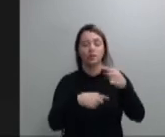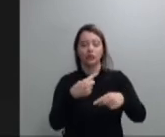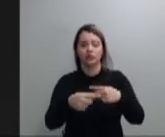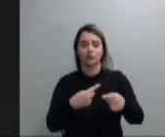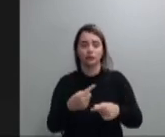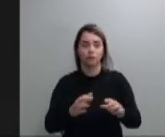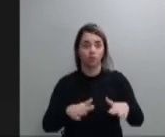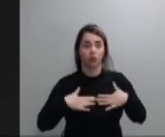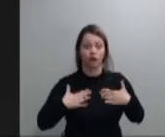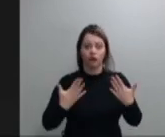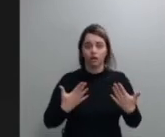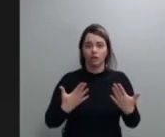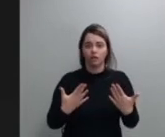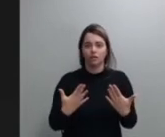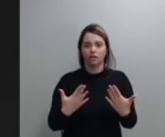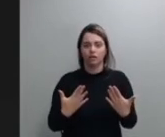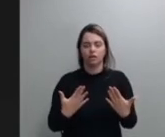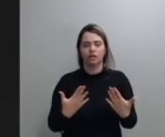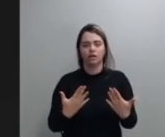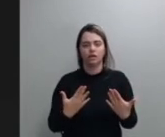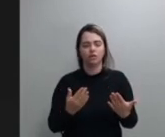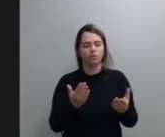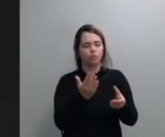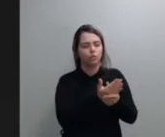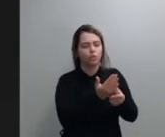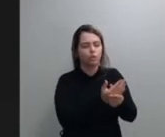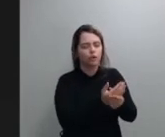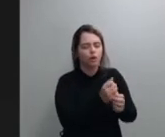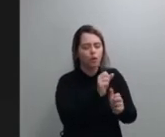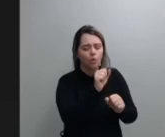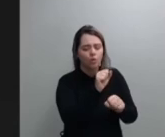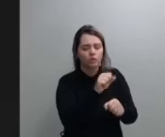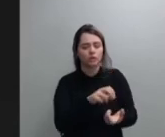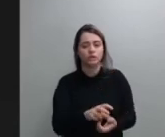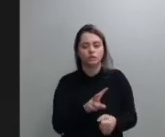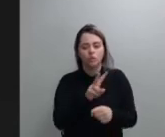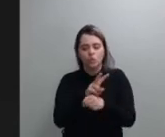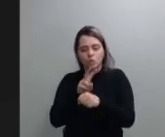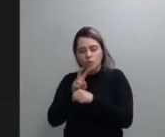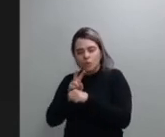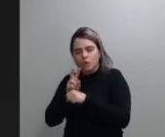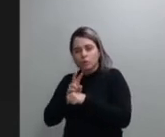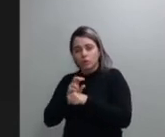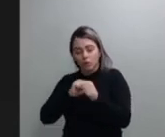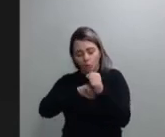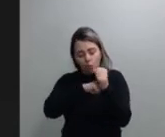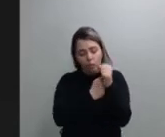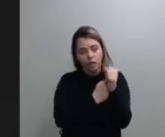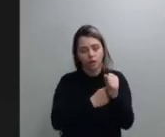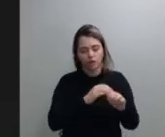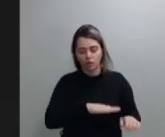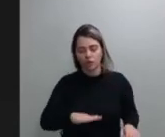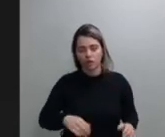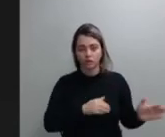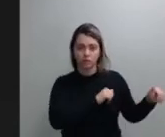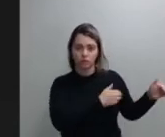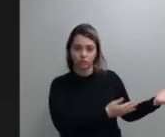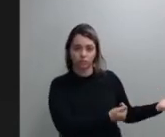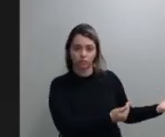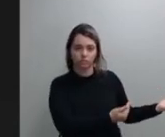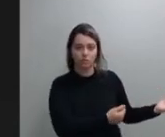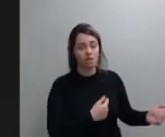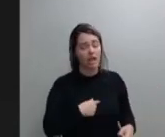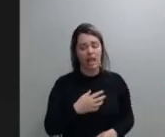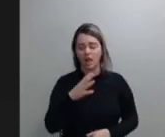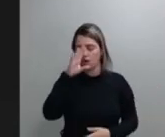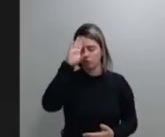discurso sobre a proteção da criança e do adolescente aí se faz uma coisa dessas eu não acredito